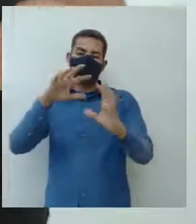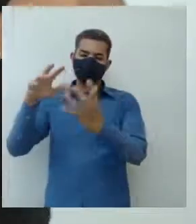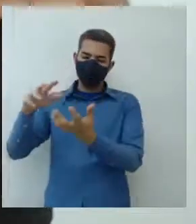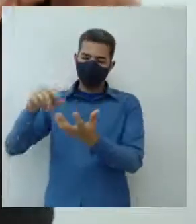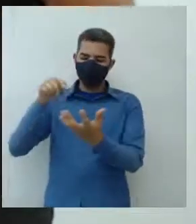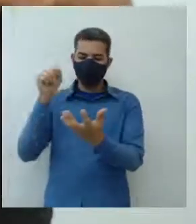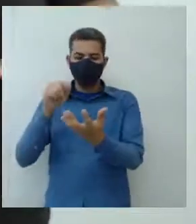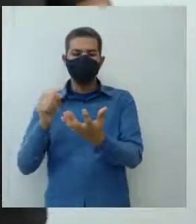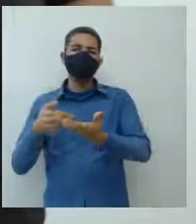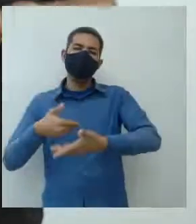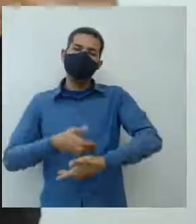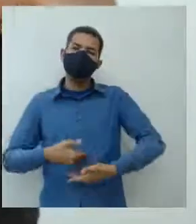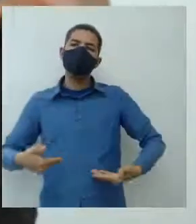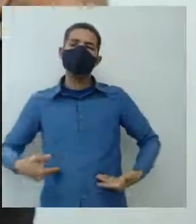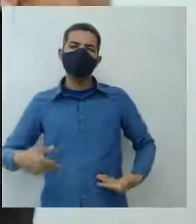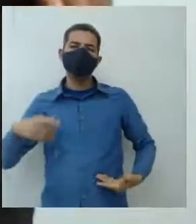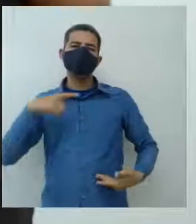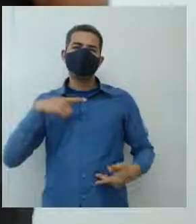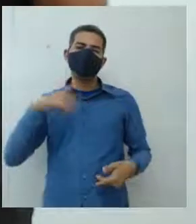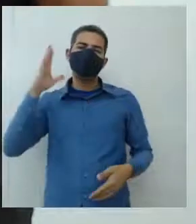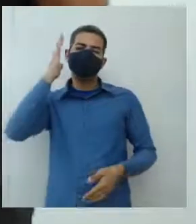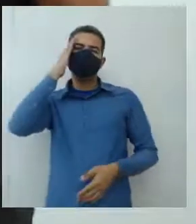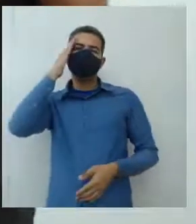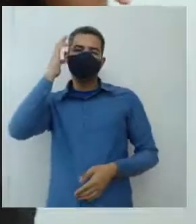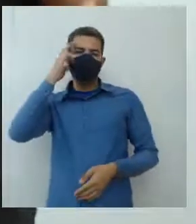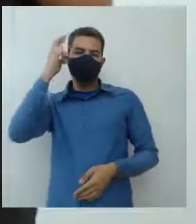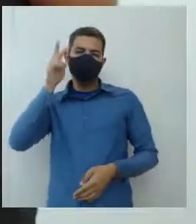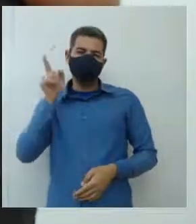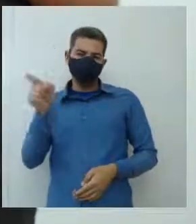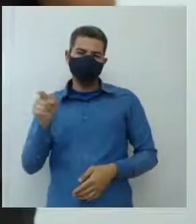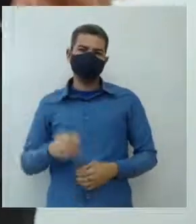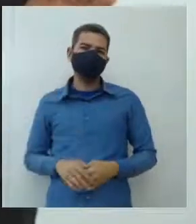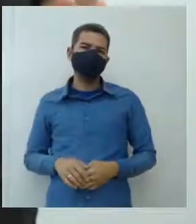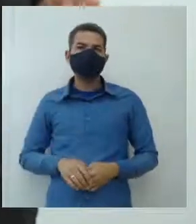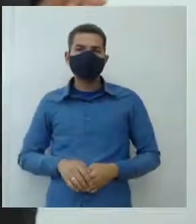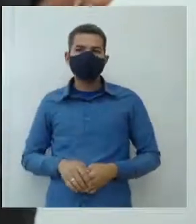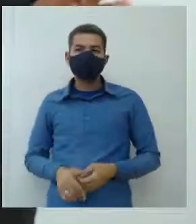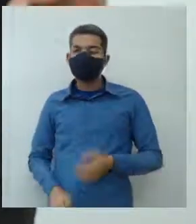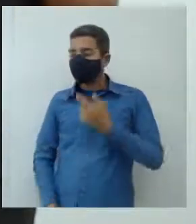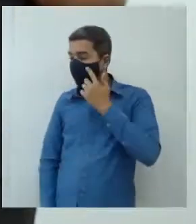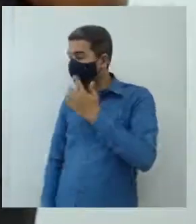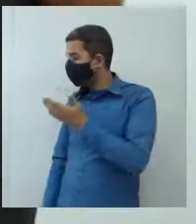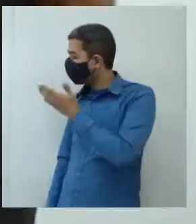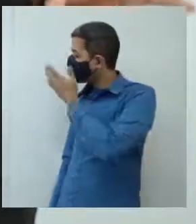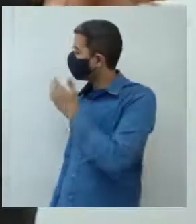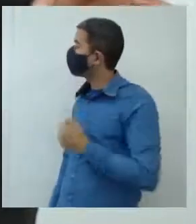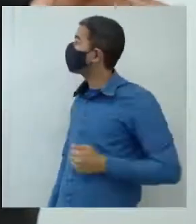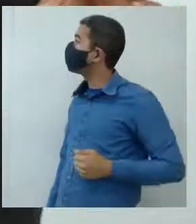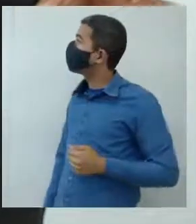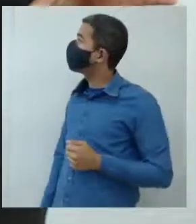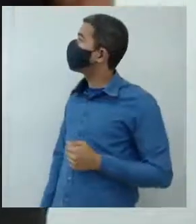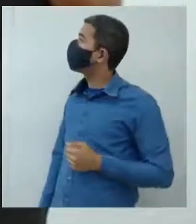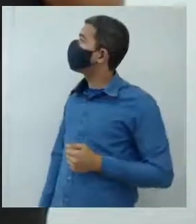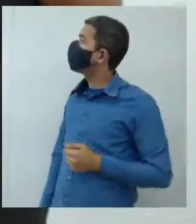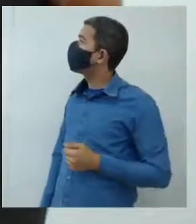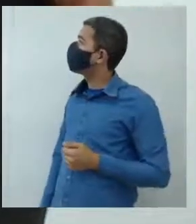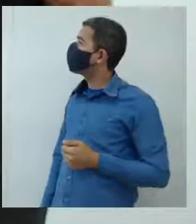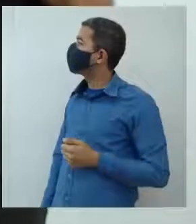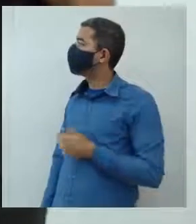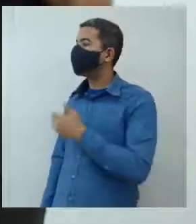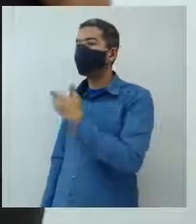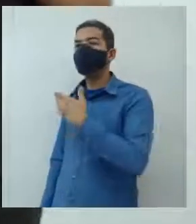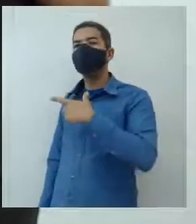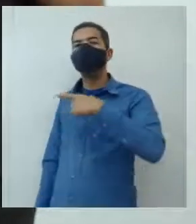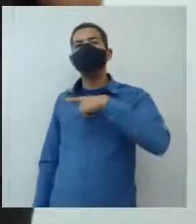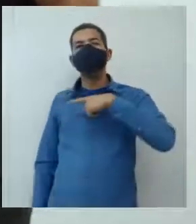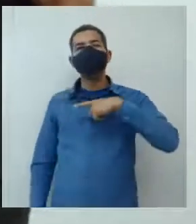Então eu trouxe para vocês uma imagem e essa imagem vai trabalhar o índice de fome em todo o mundo. Então vamos perceber